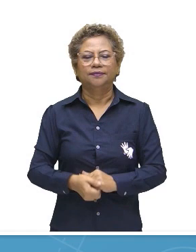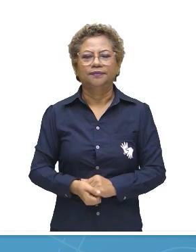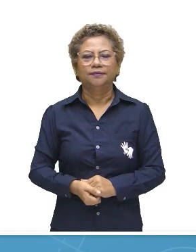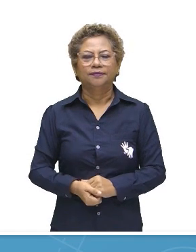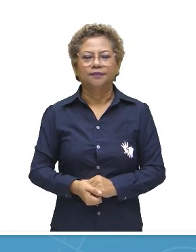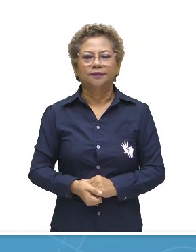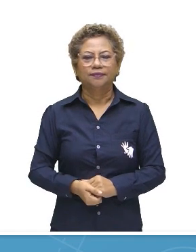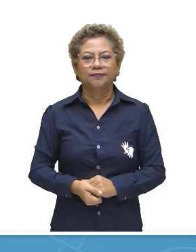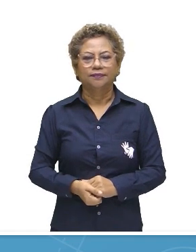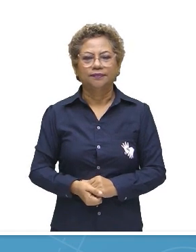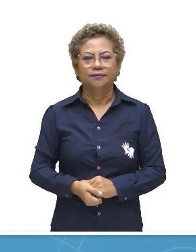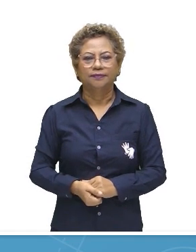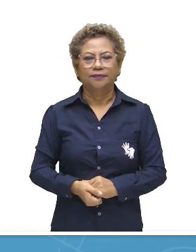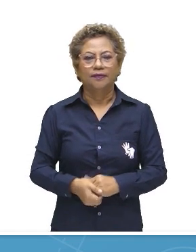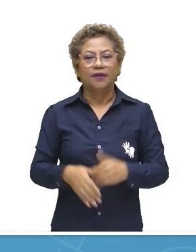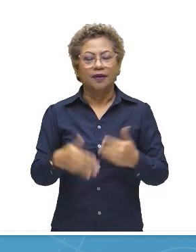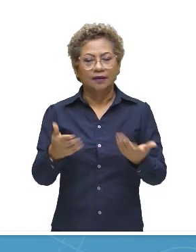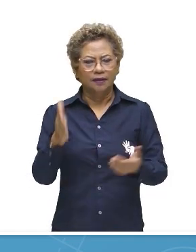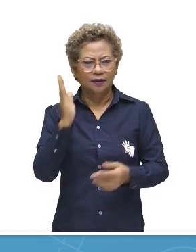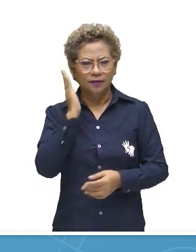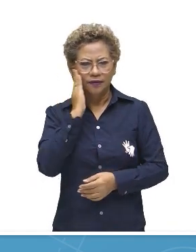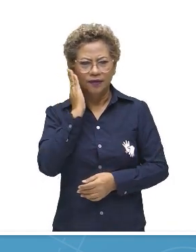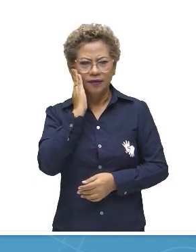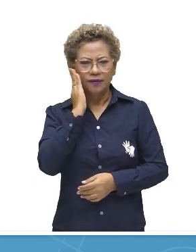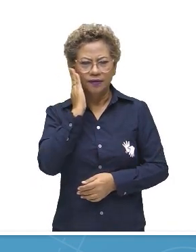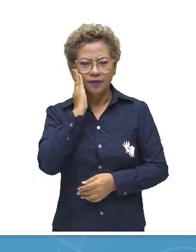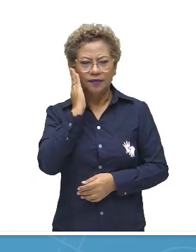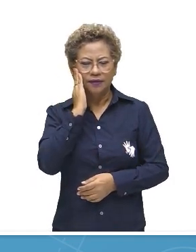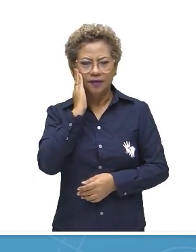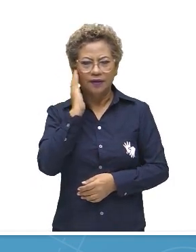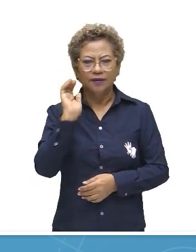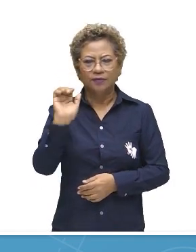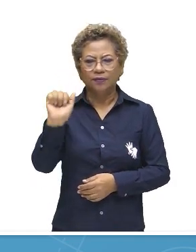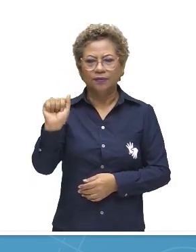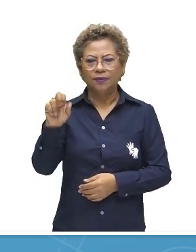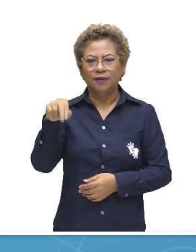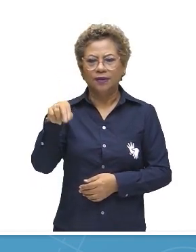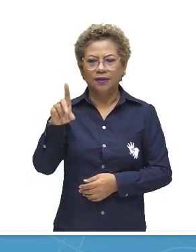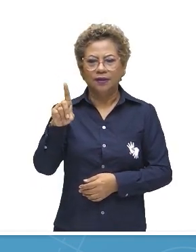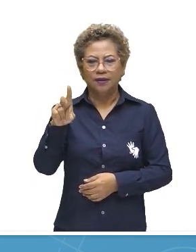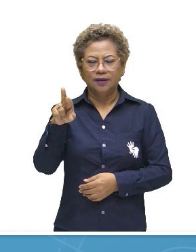reais. Então, eu já sei que o André, ele recebeu aqui